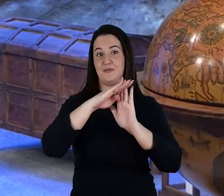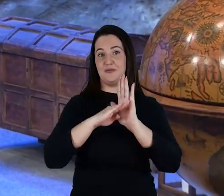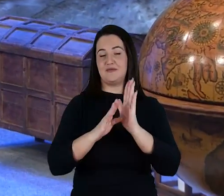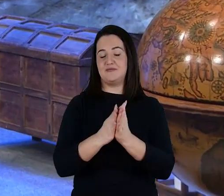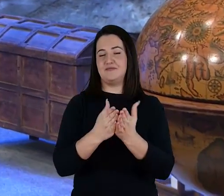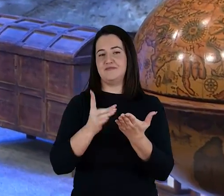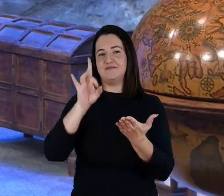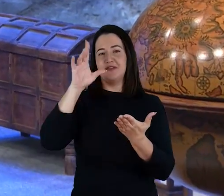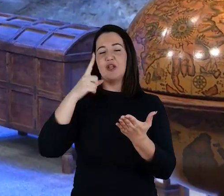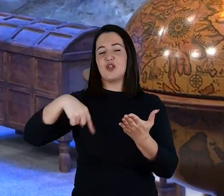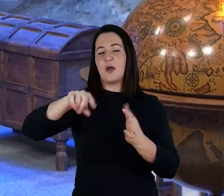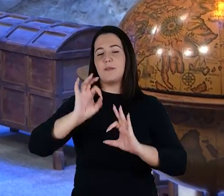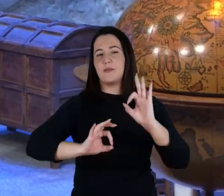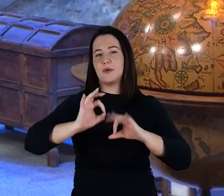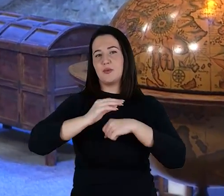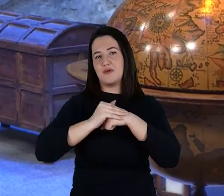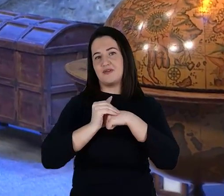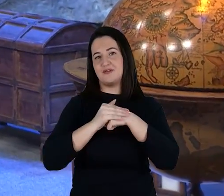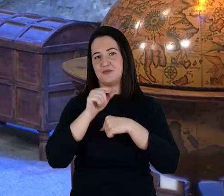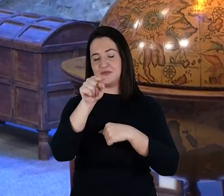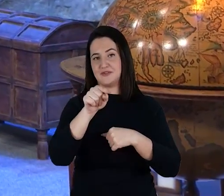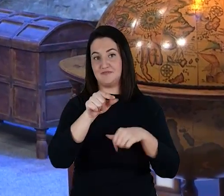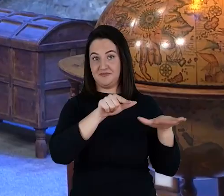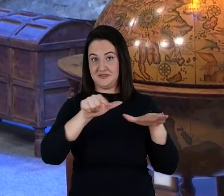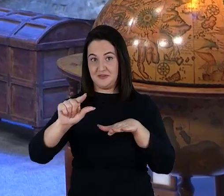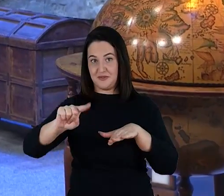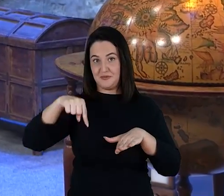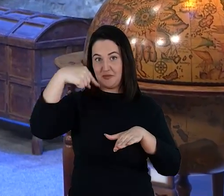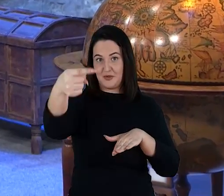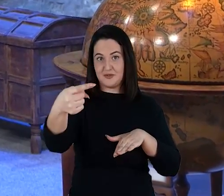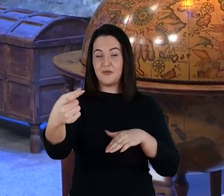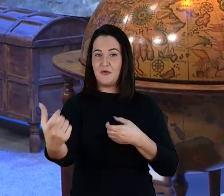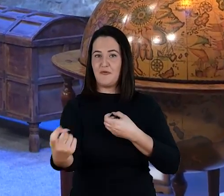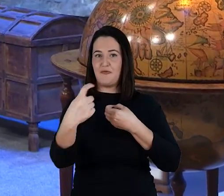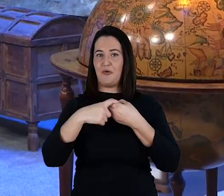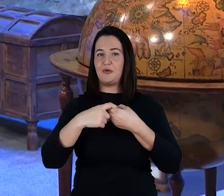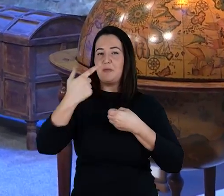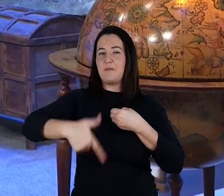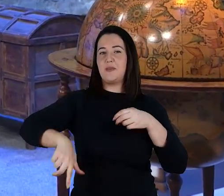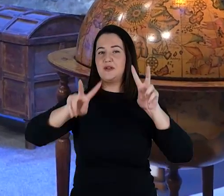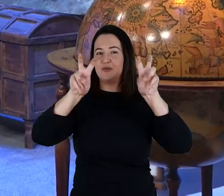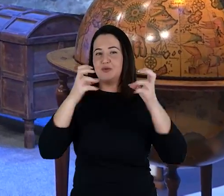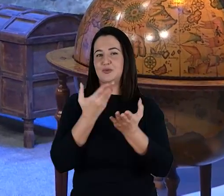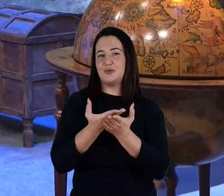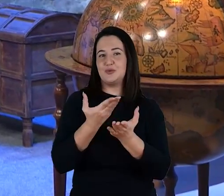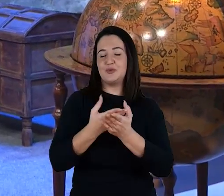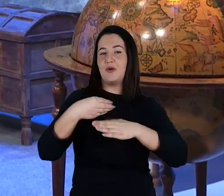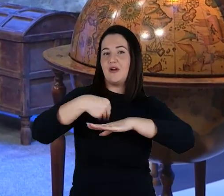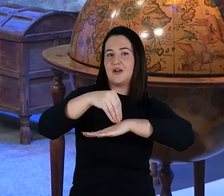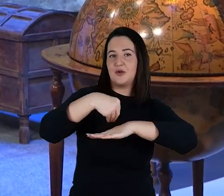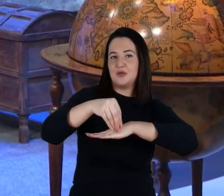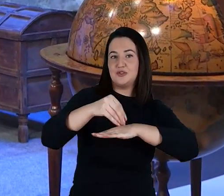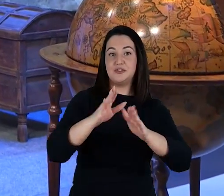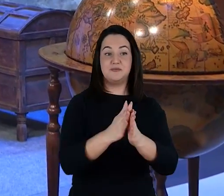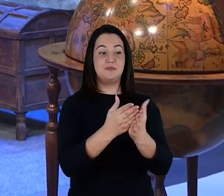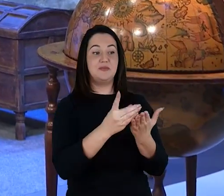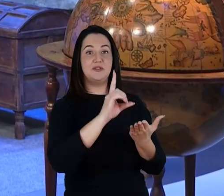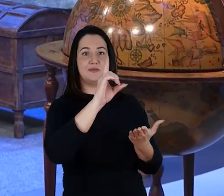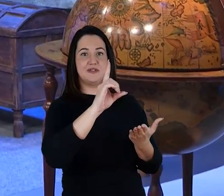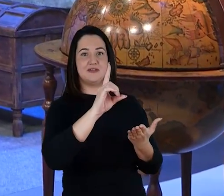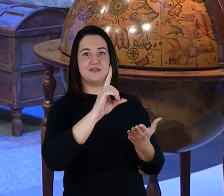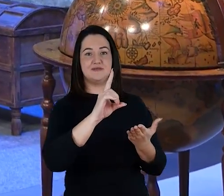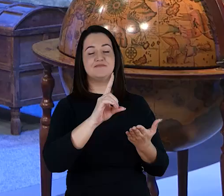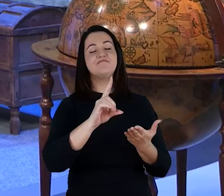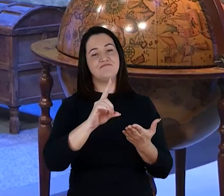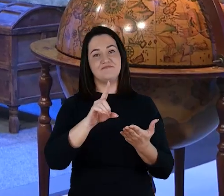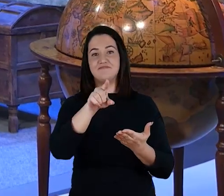são preparadas com muito carinho para você. E semana que vem eu estarei de volta com mais um estudo sobre a arqueologia e a Bíblia Sagrada.